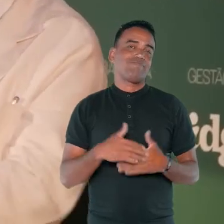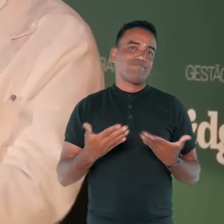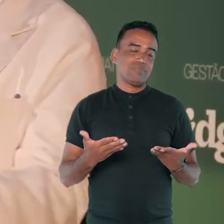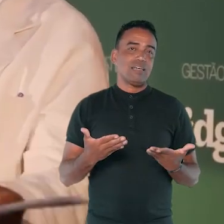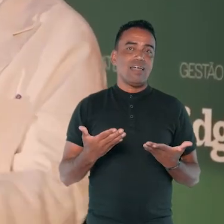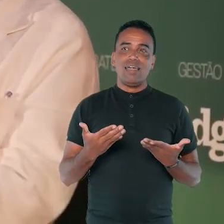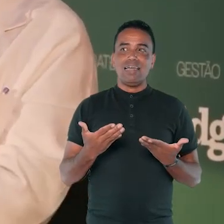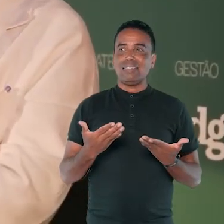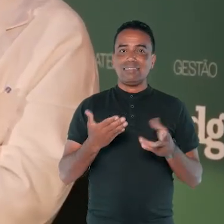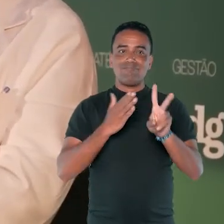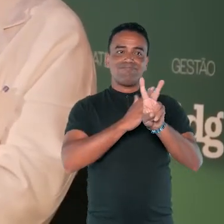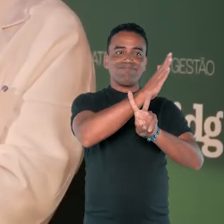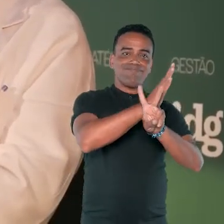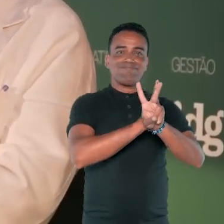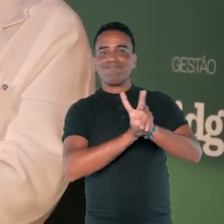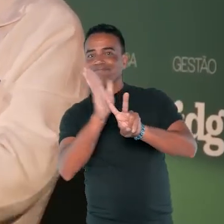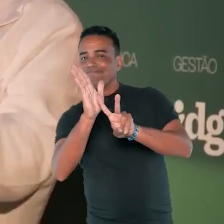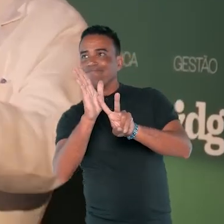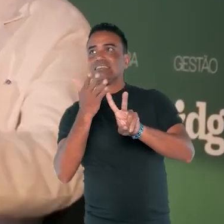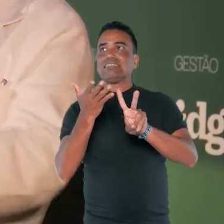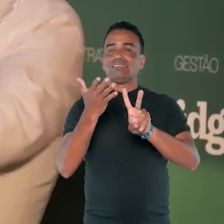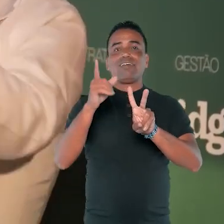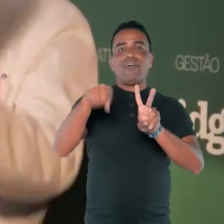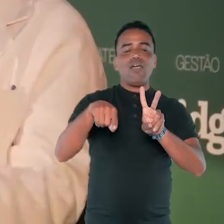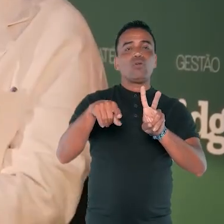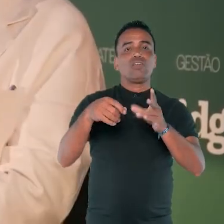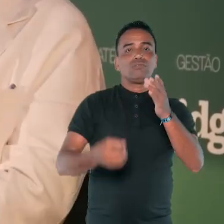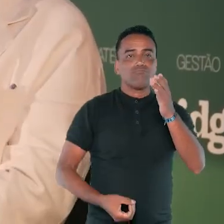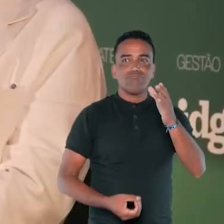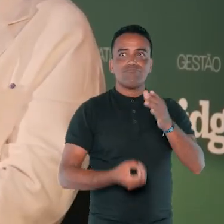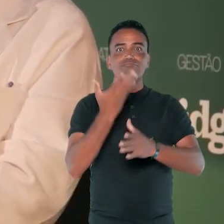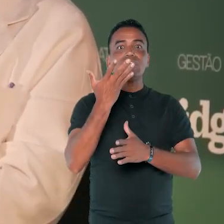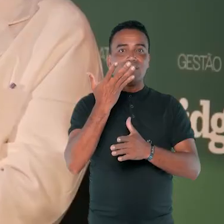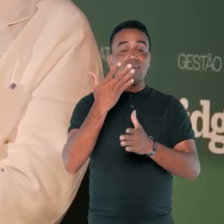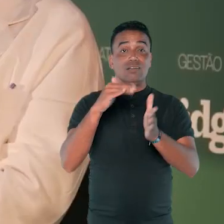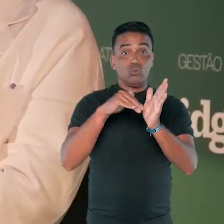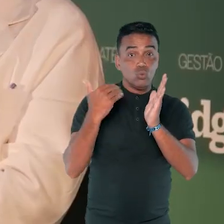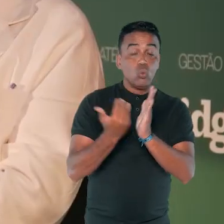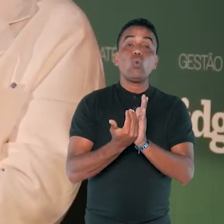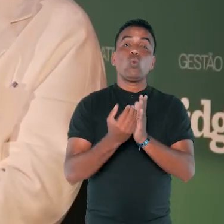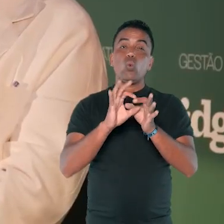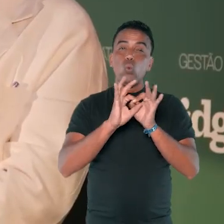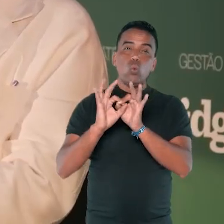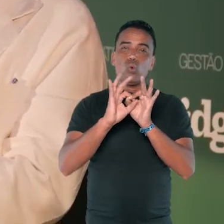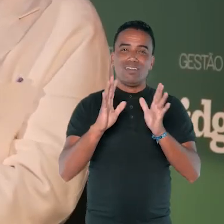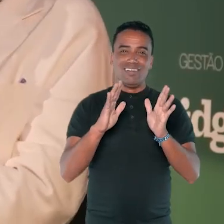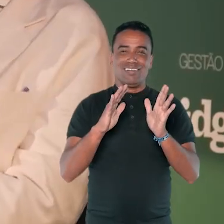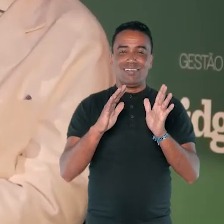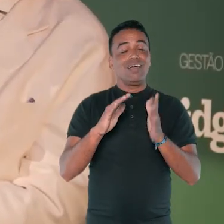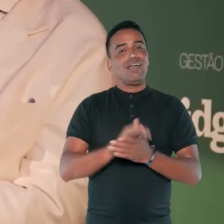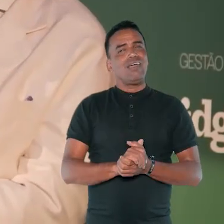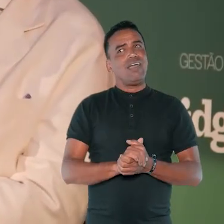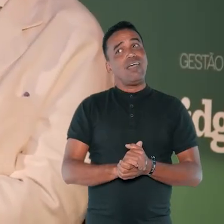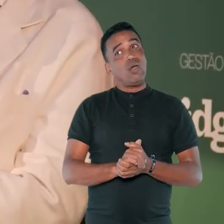essa dualidade é isso que forma o todo, né? Acho que eu